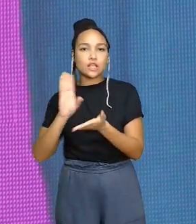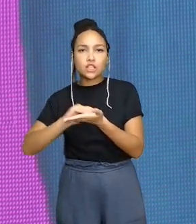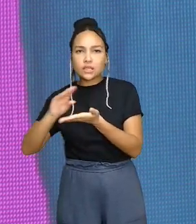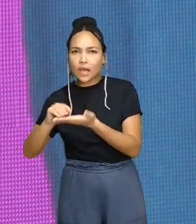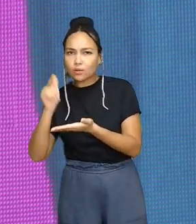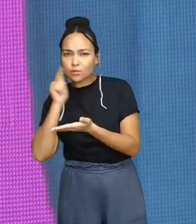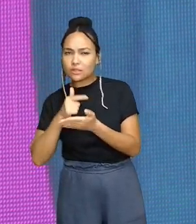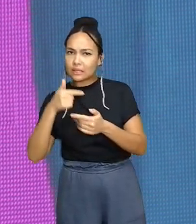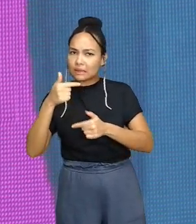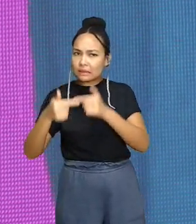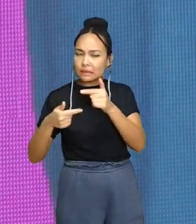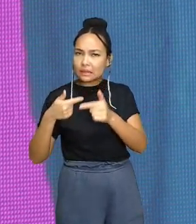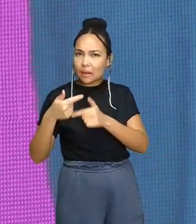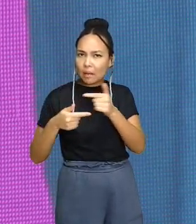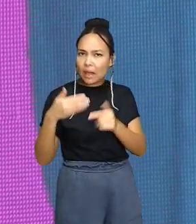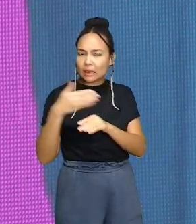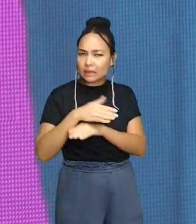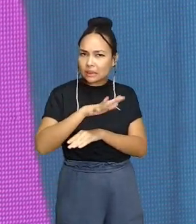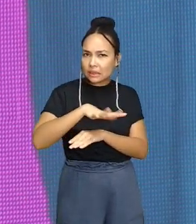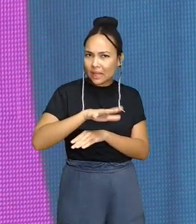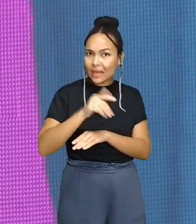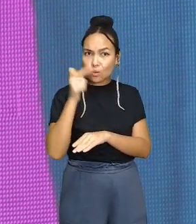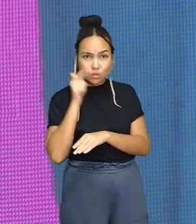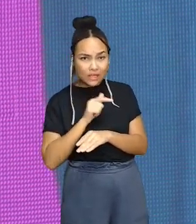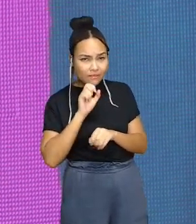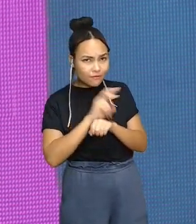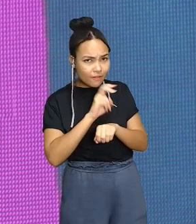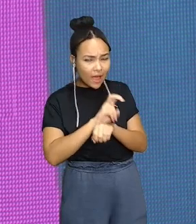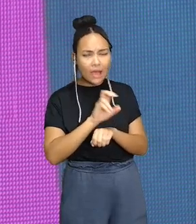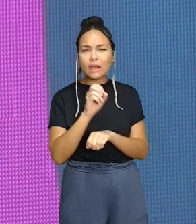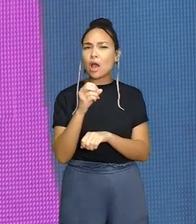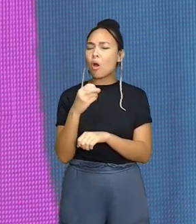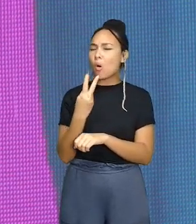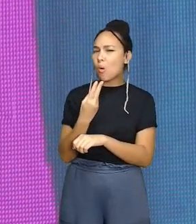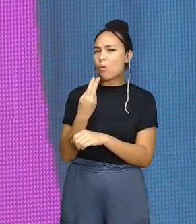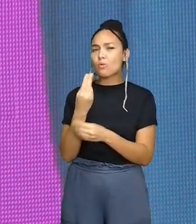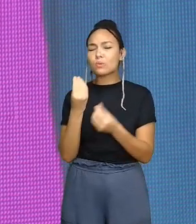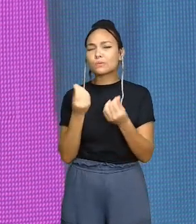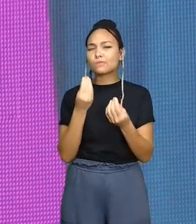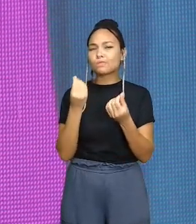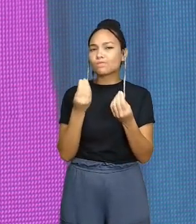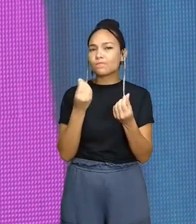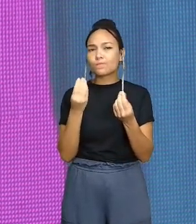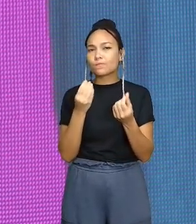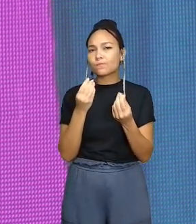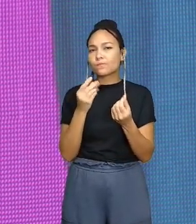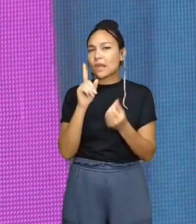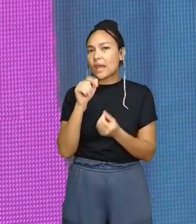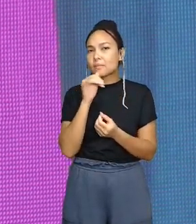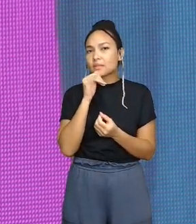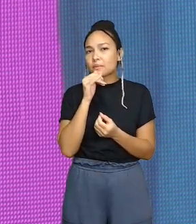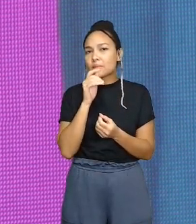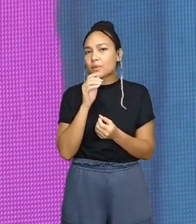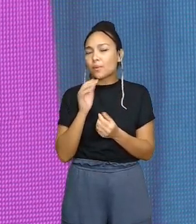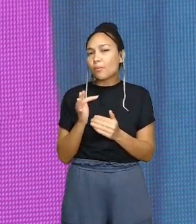mercado? Eles vão encontrar esse espaço ou é uma coisa que vai ser daqui a pouco? Como é que está